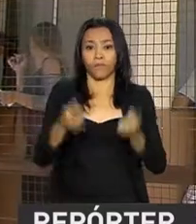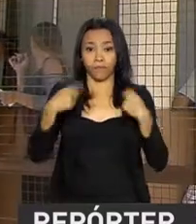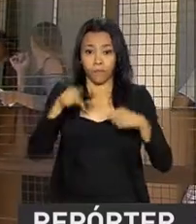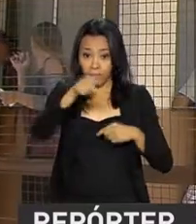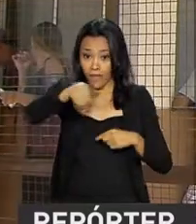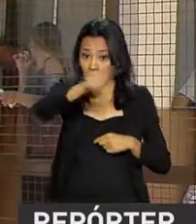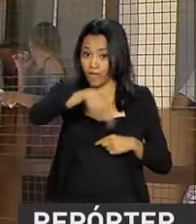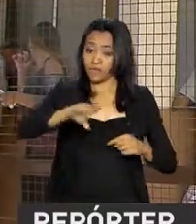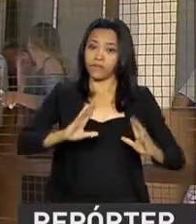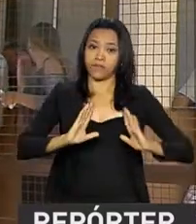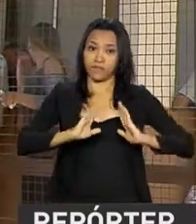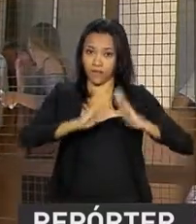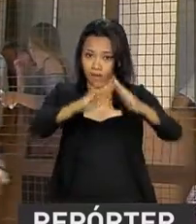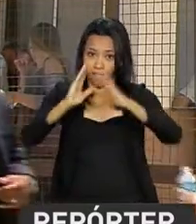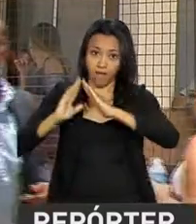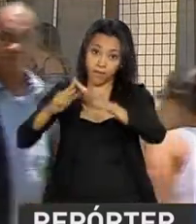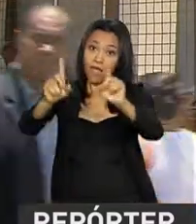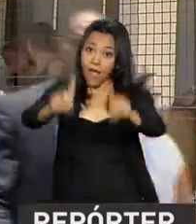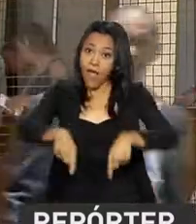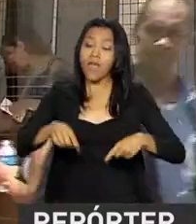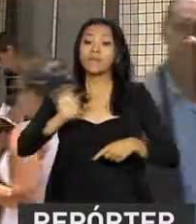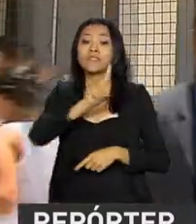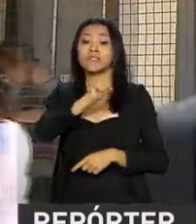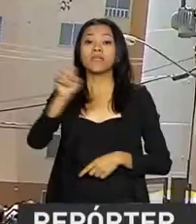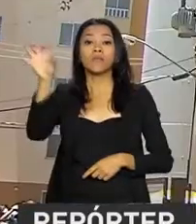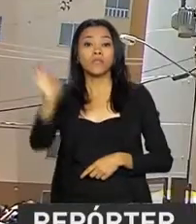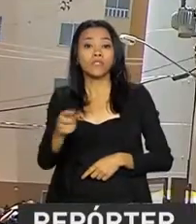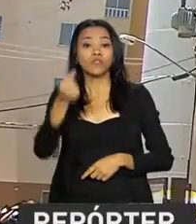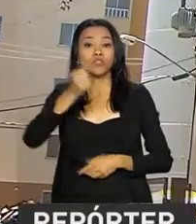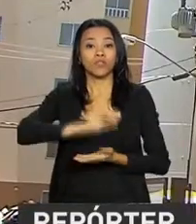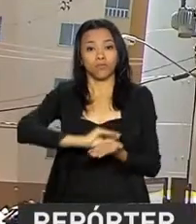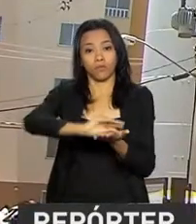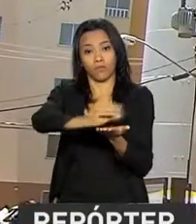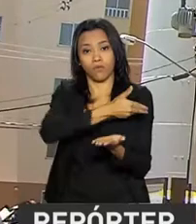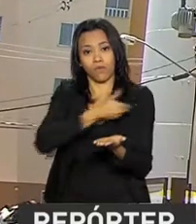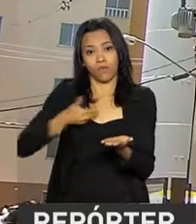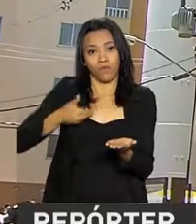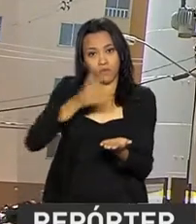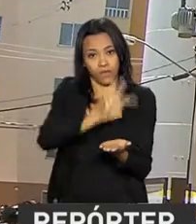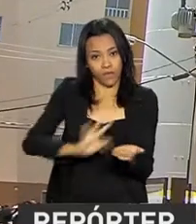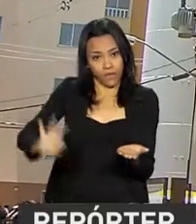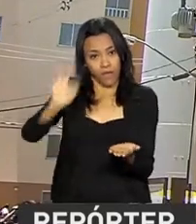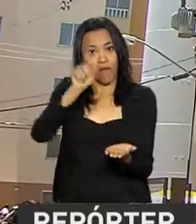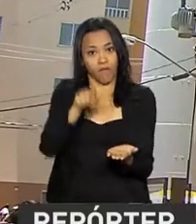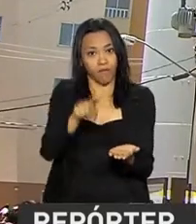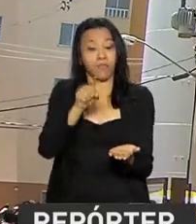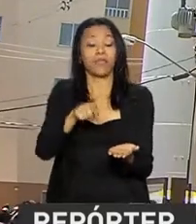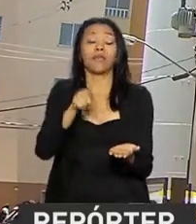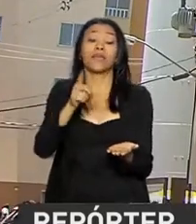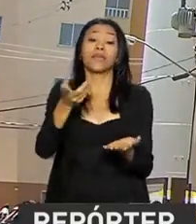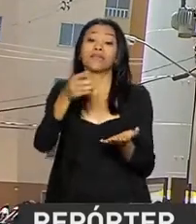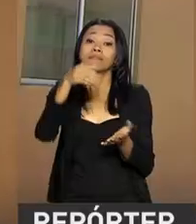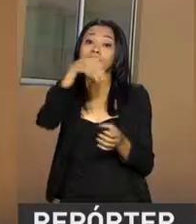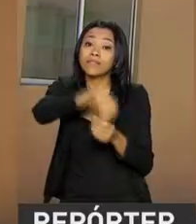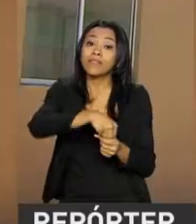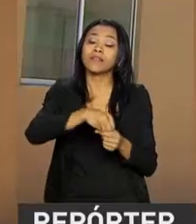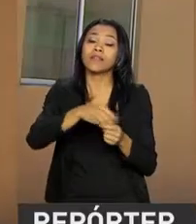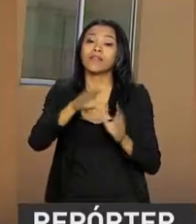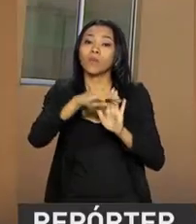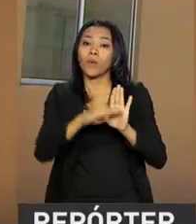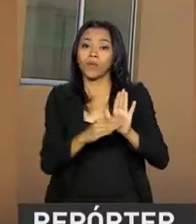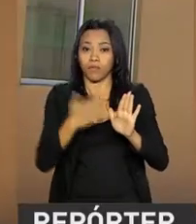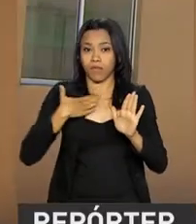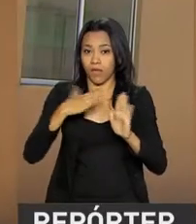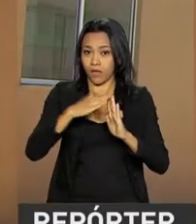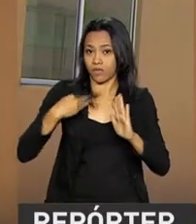foram 100% financiados pelo governo federal dentro do programa minha casa minha vida faixão cada apartamento